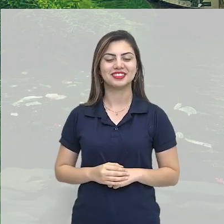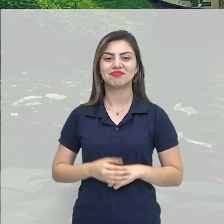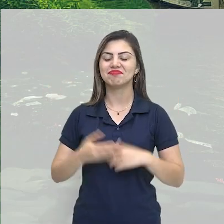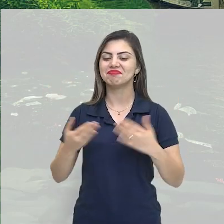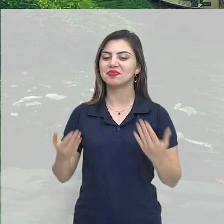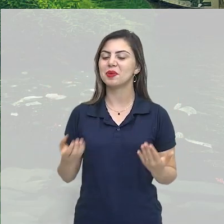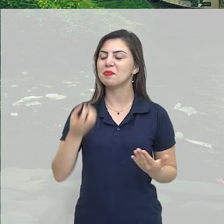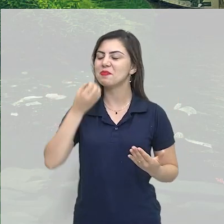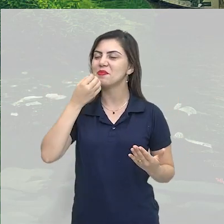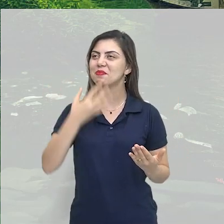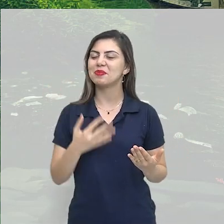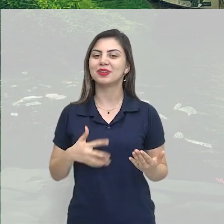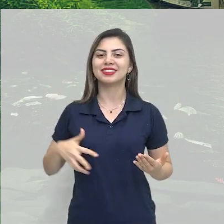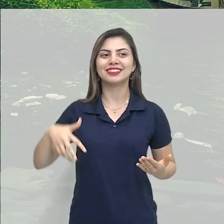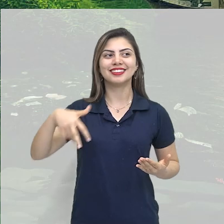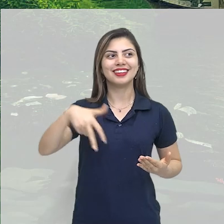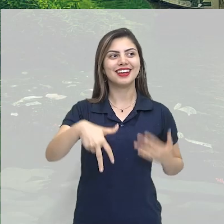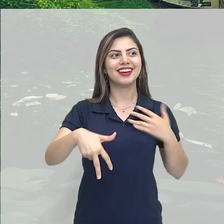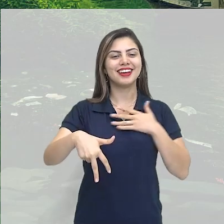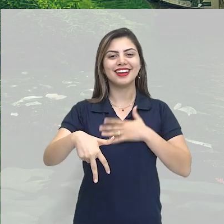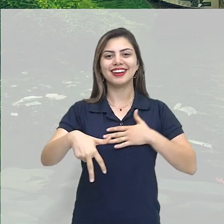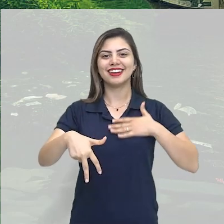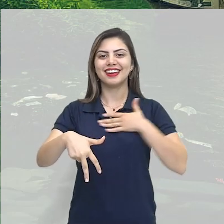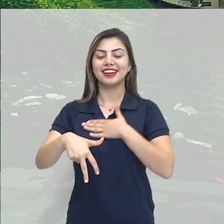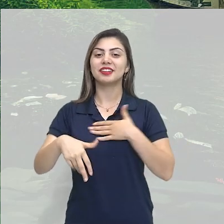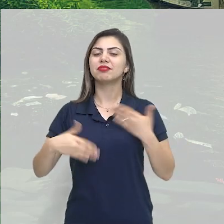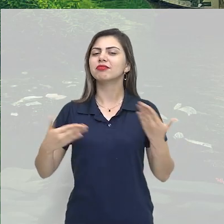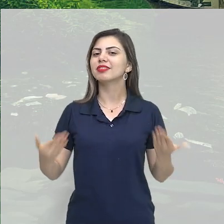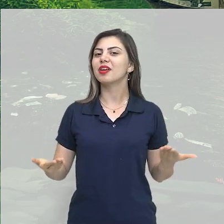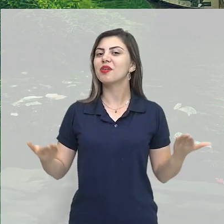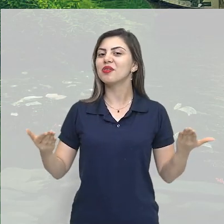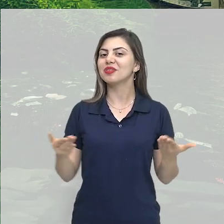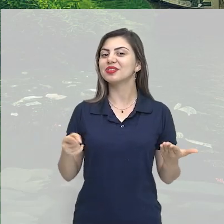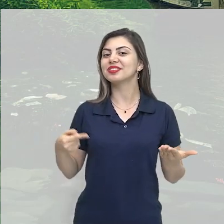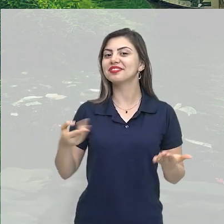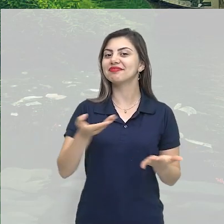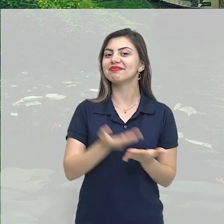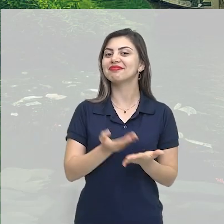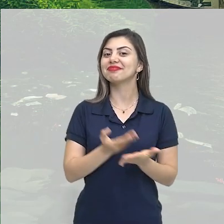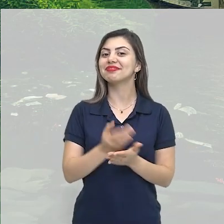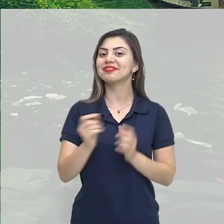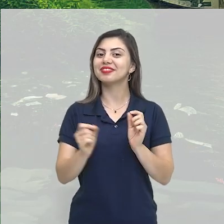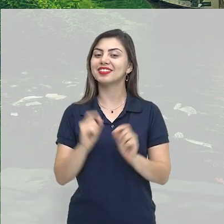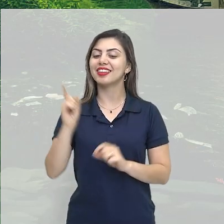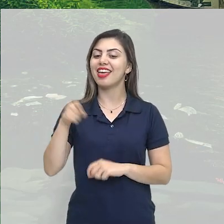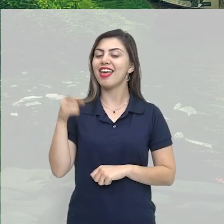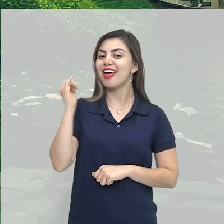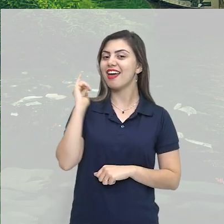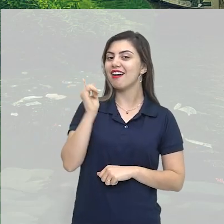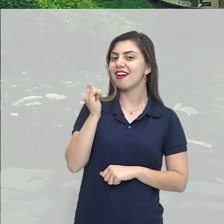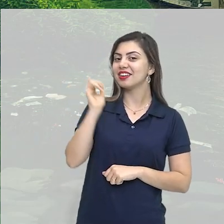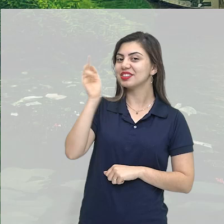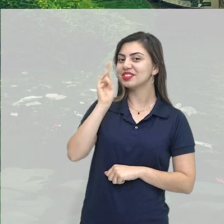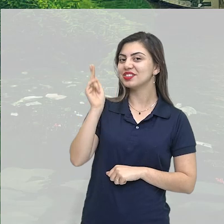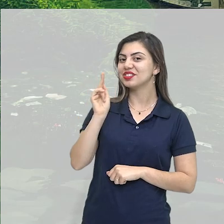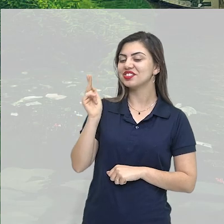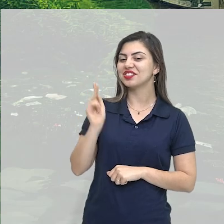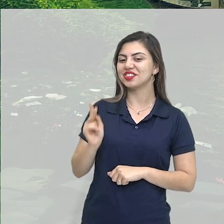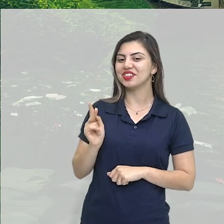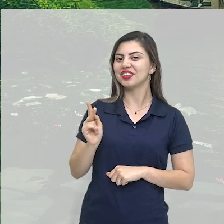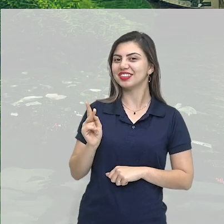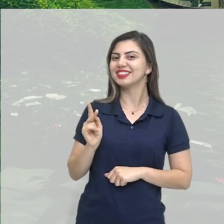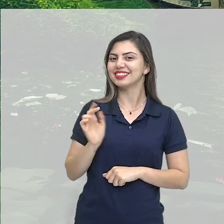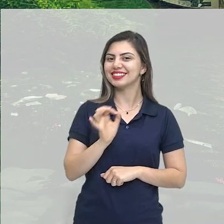muito agradável esse ambiente, para retratar também os contos de fadas, né? Que lembram muito